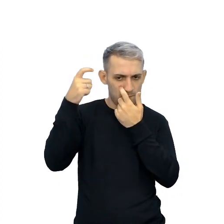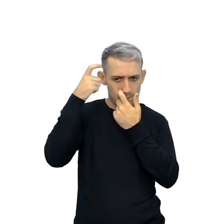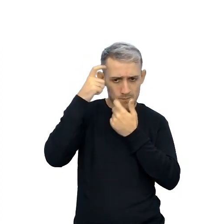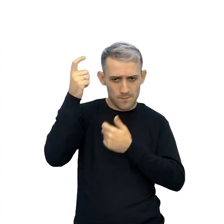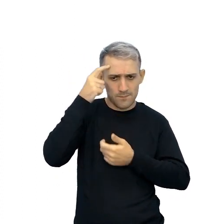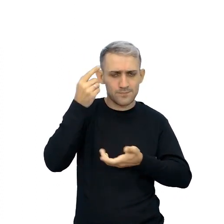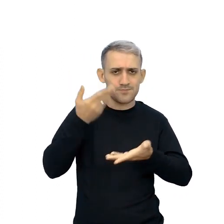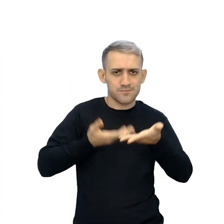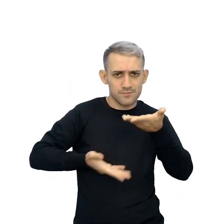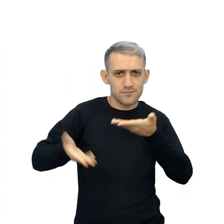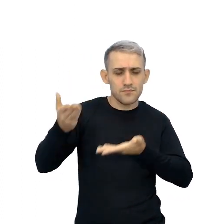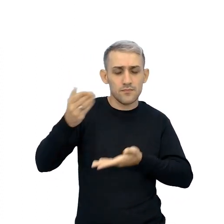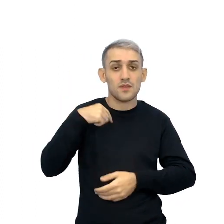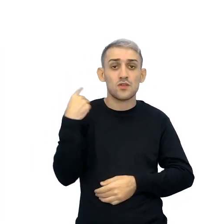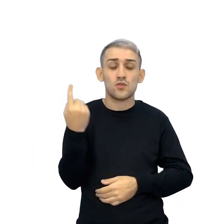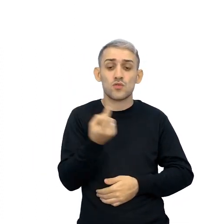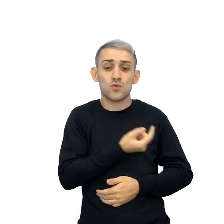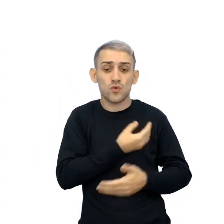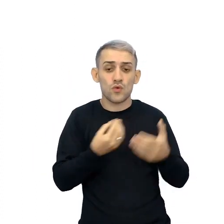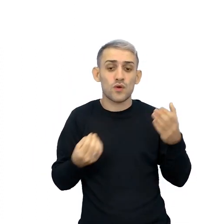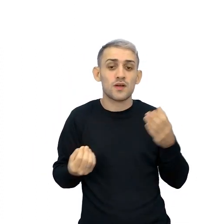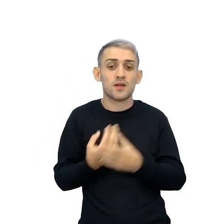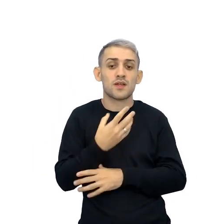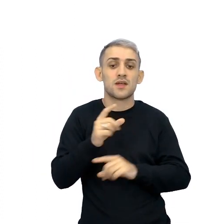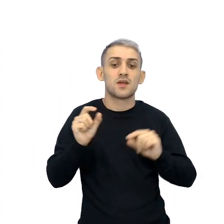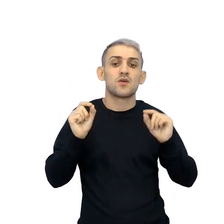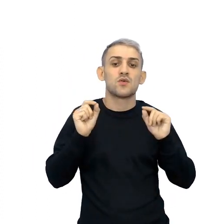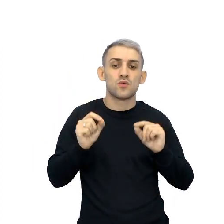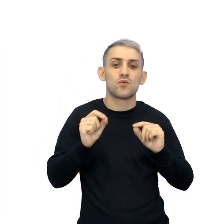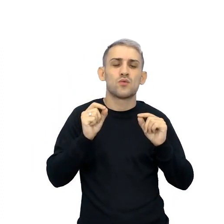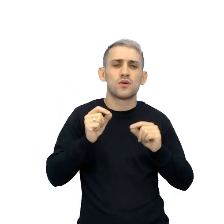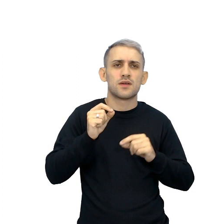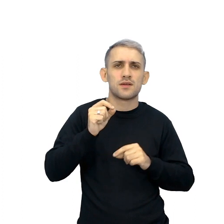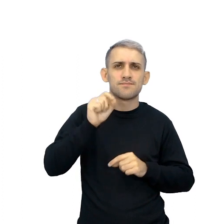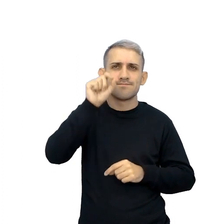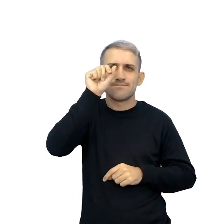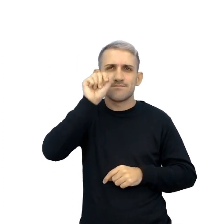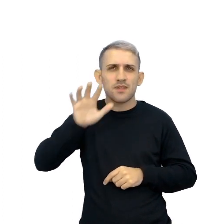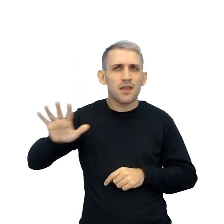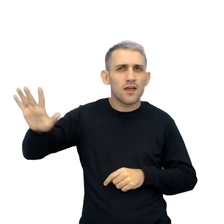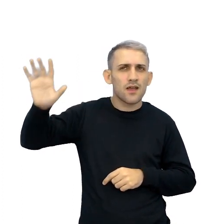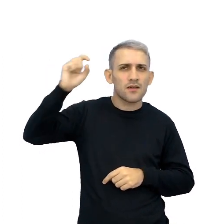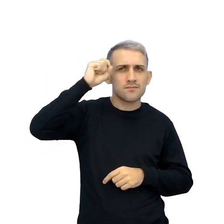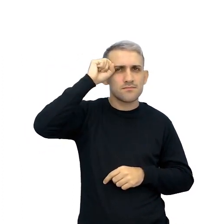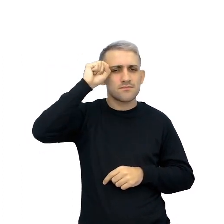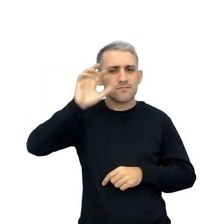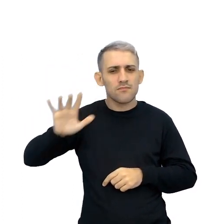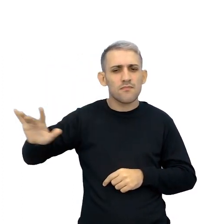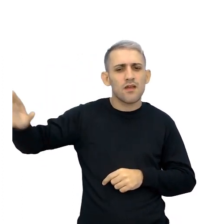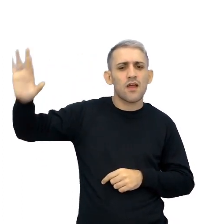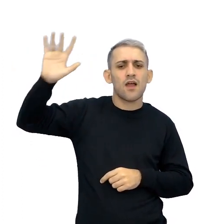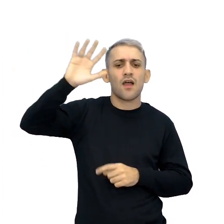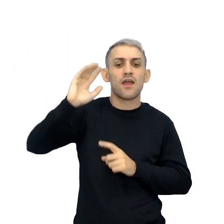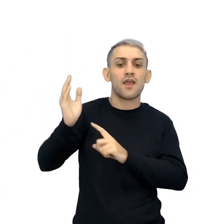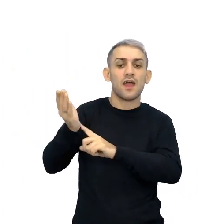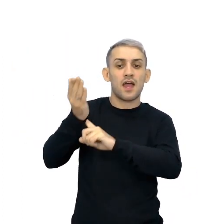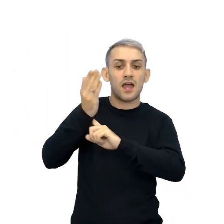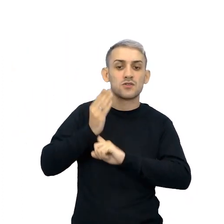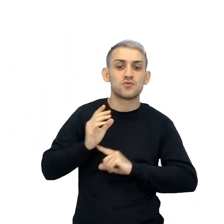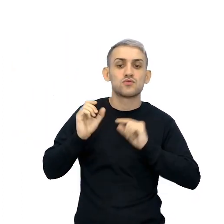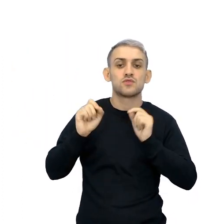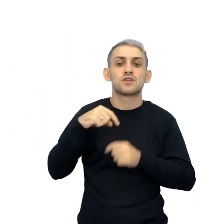e aí nós criamos uma imagem mental, nós já temos uma imagem aqui que nos ajuda